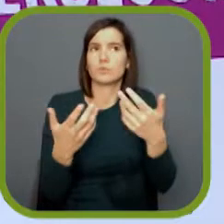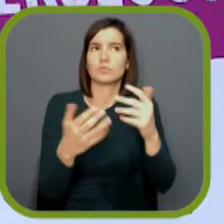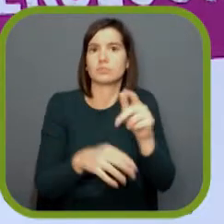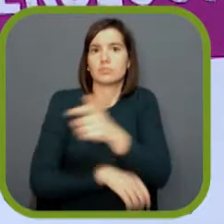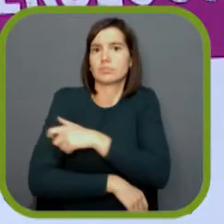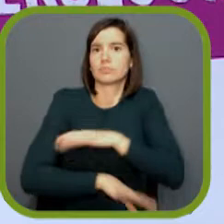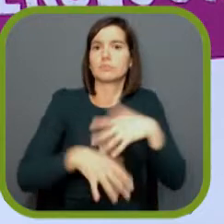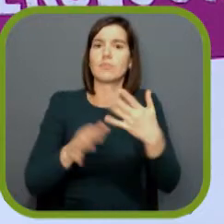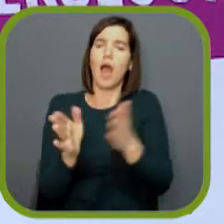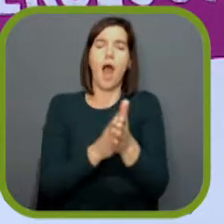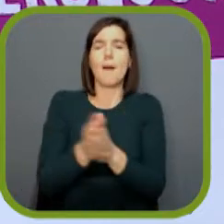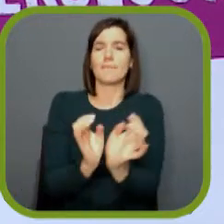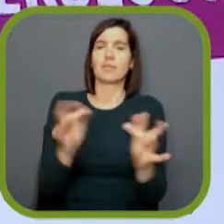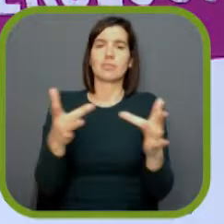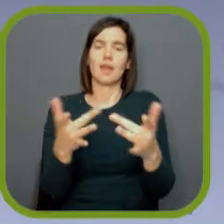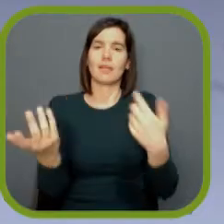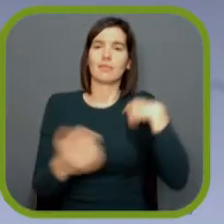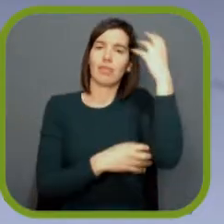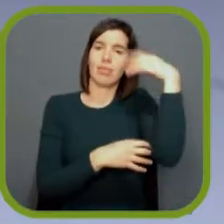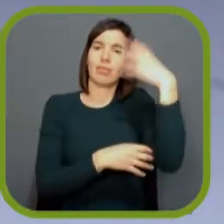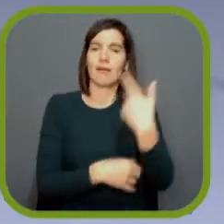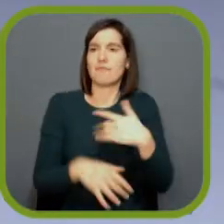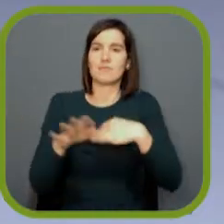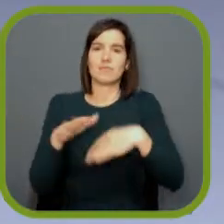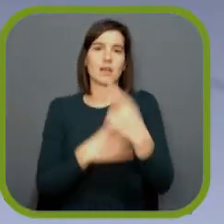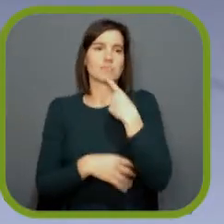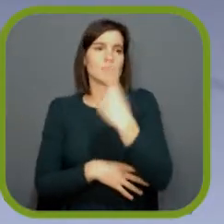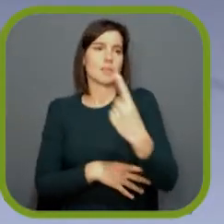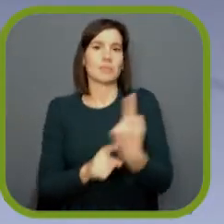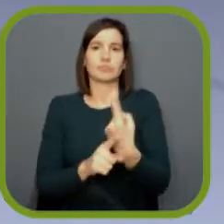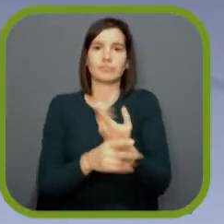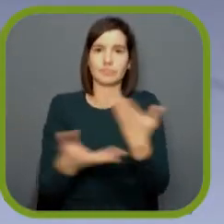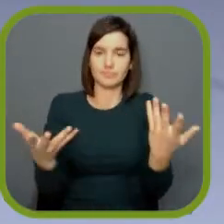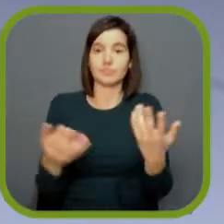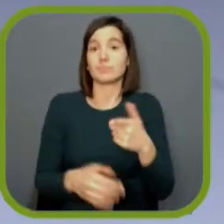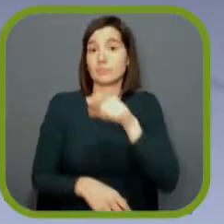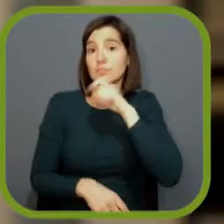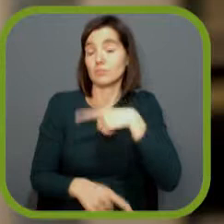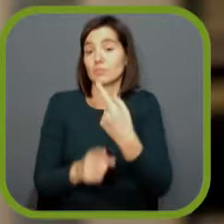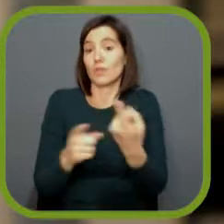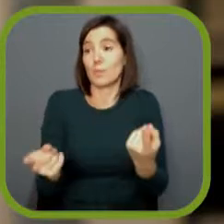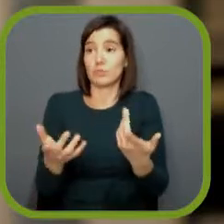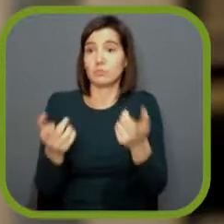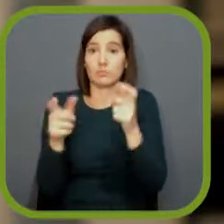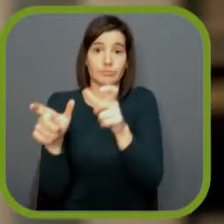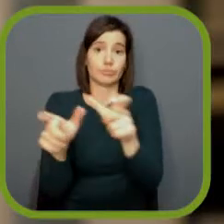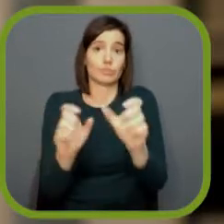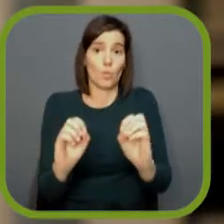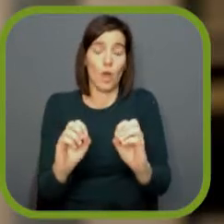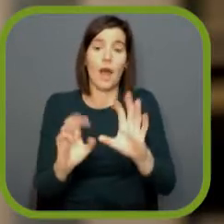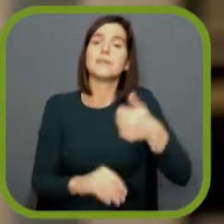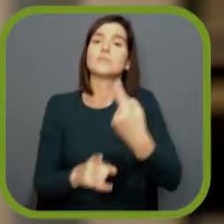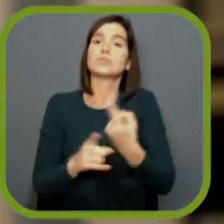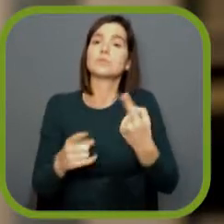espaço a seu belo prazer. E tudo isso é permitido pela tal descentralização,